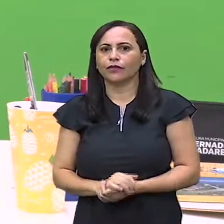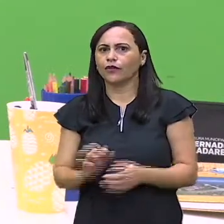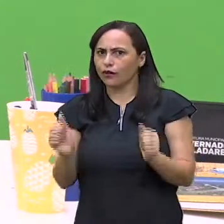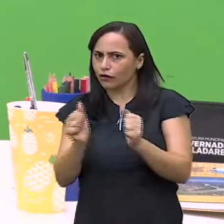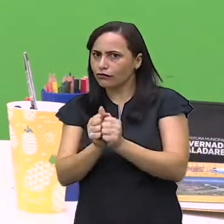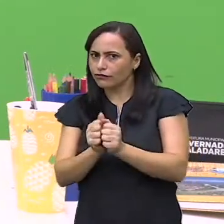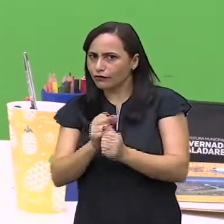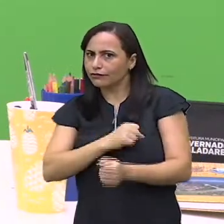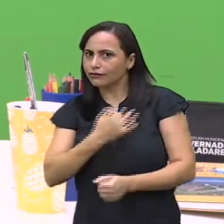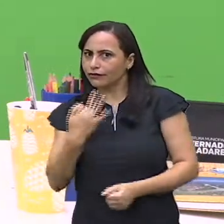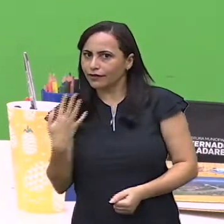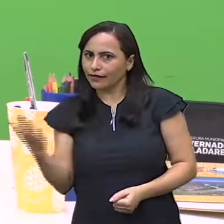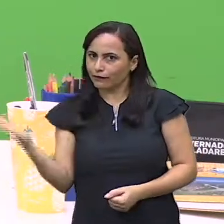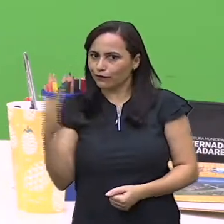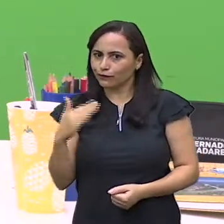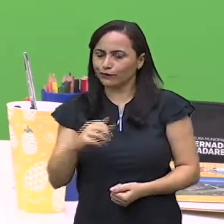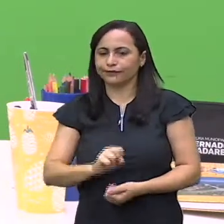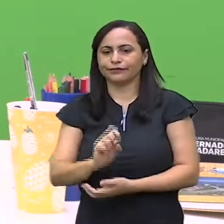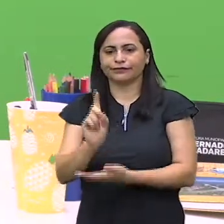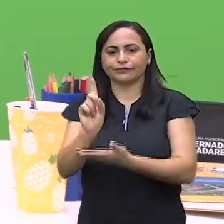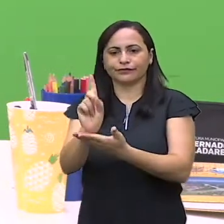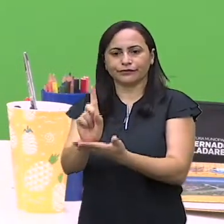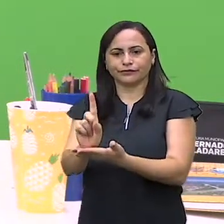junto com a gente, criançada. Um.